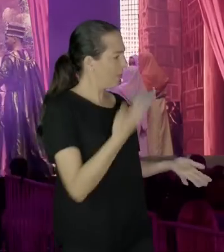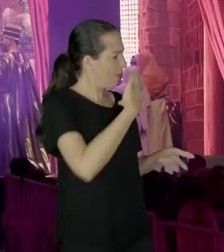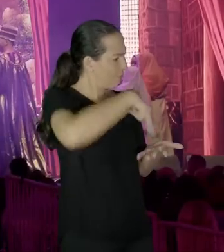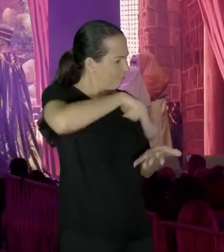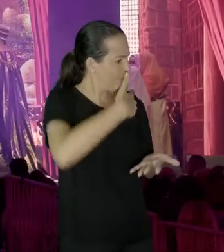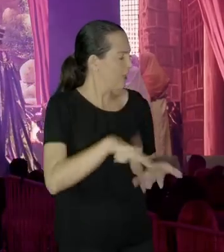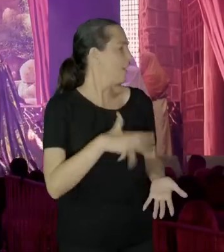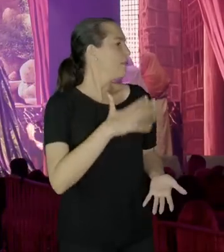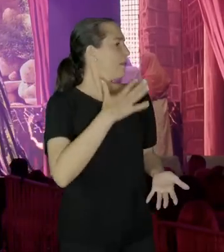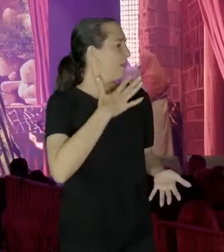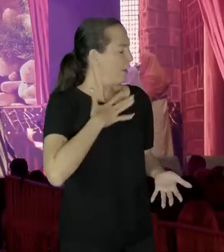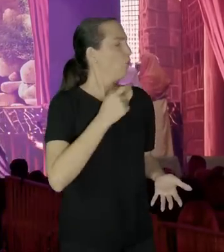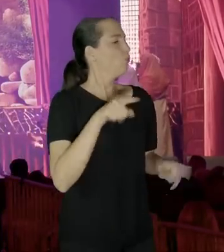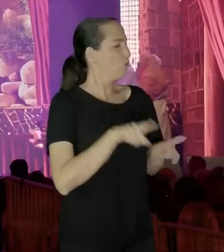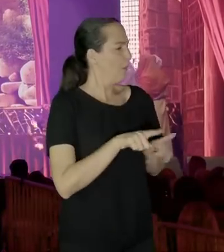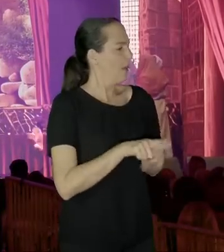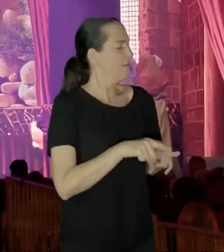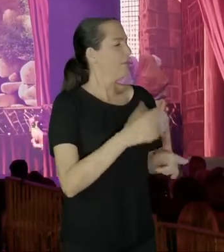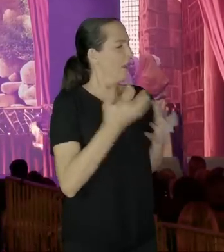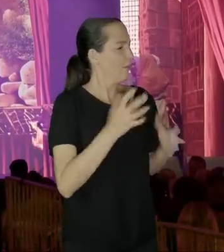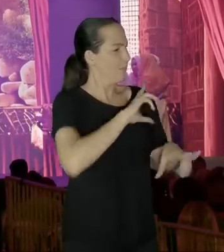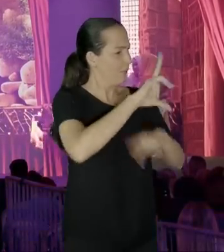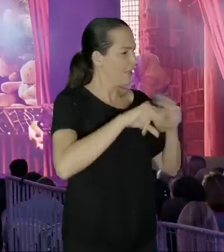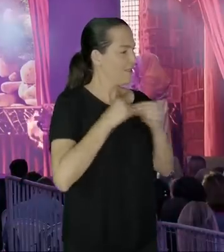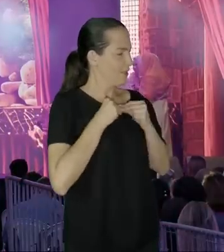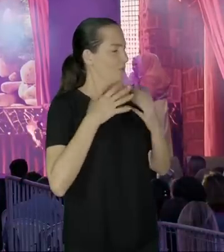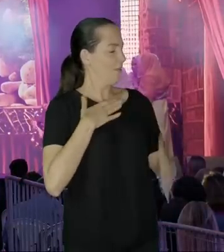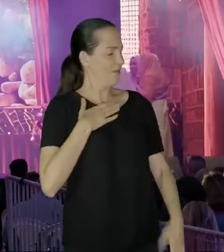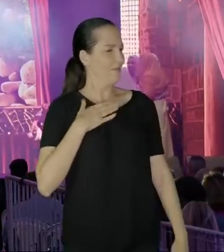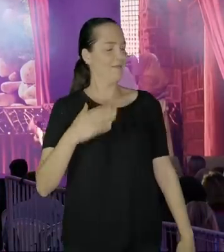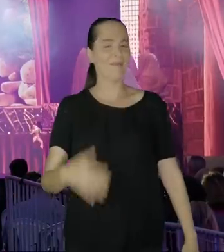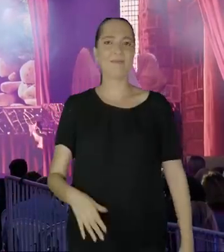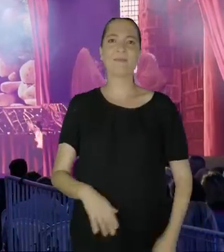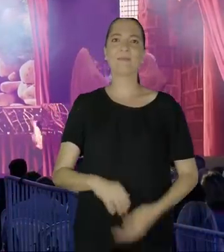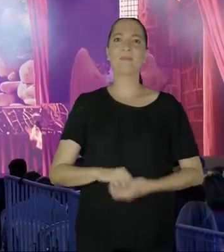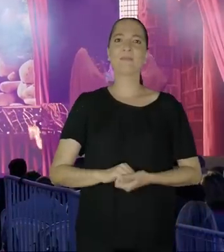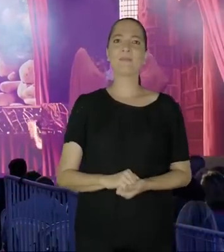e me dê também um presente.